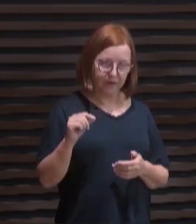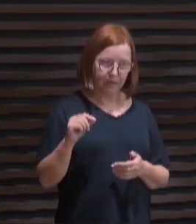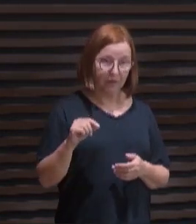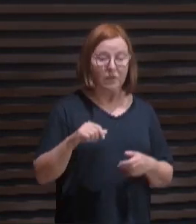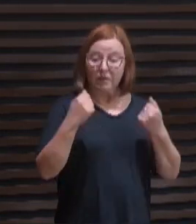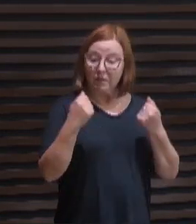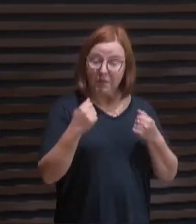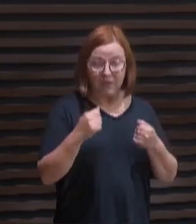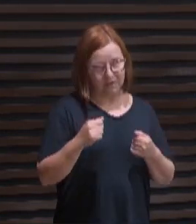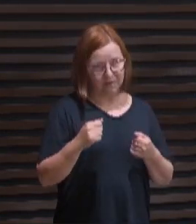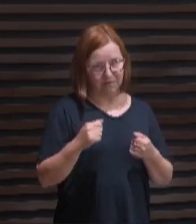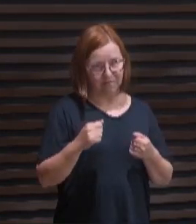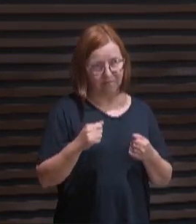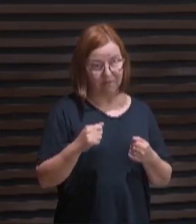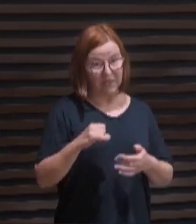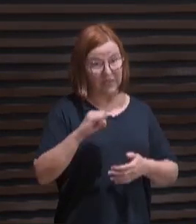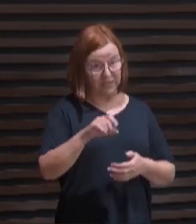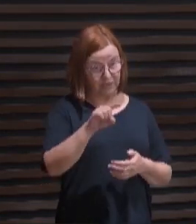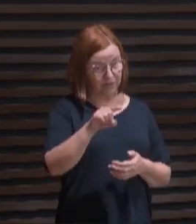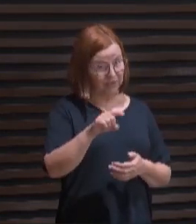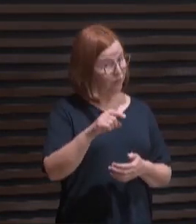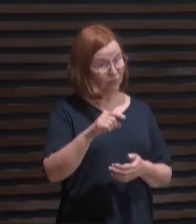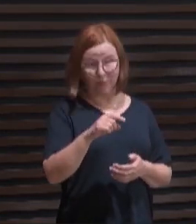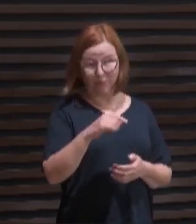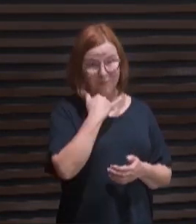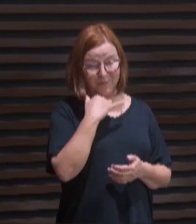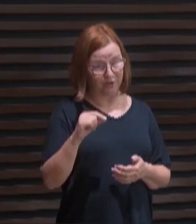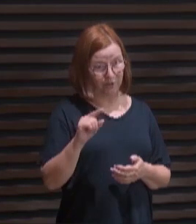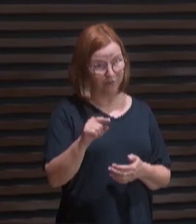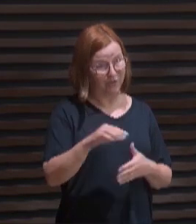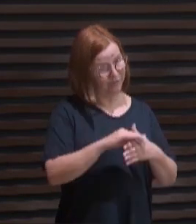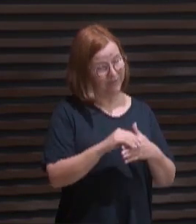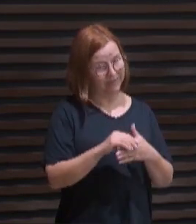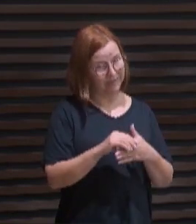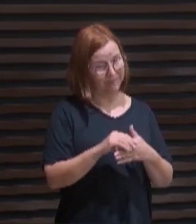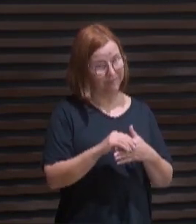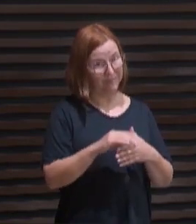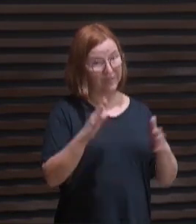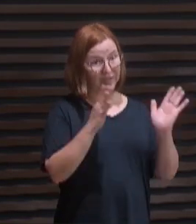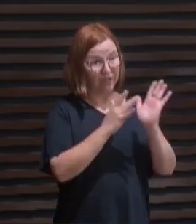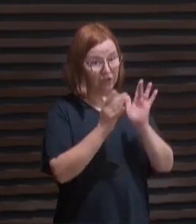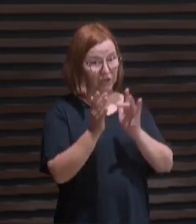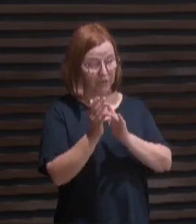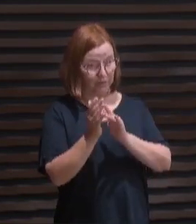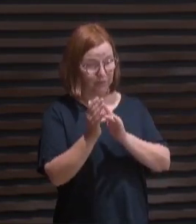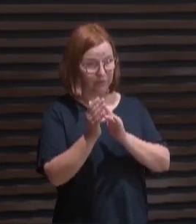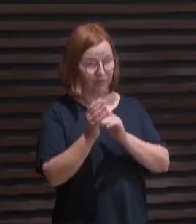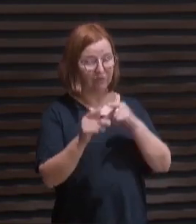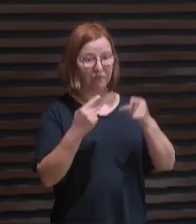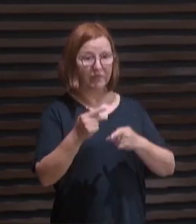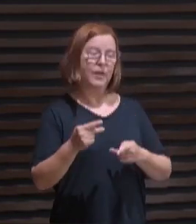Ou você perdoa ou você adoece. Ou você perdoa ou você apodrece. E que Jesus colocou 490